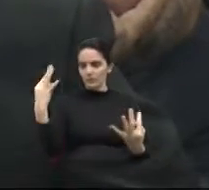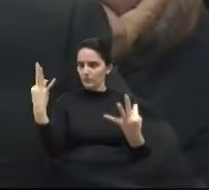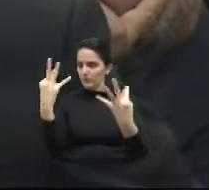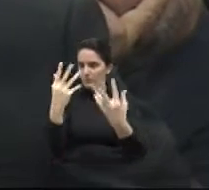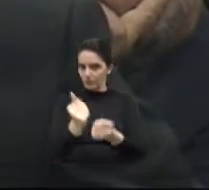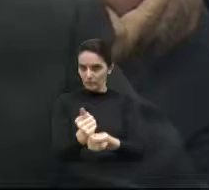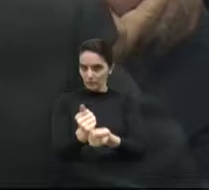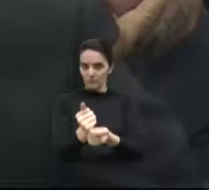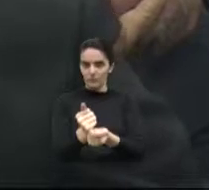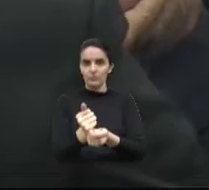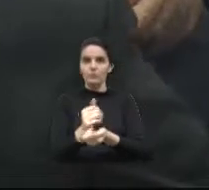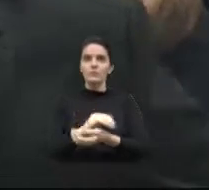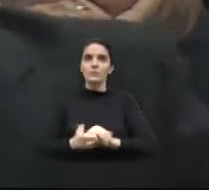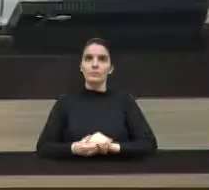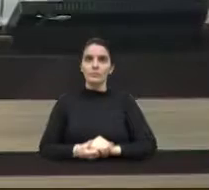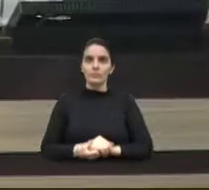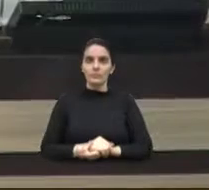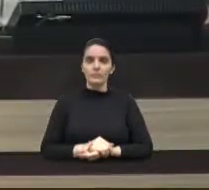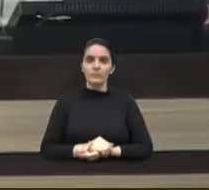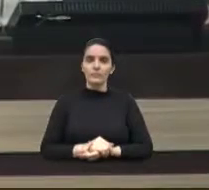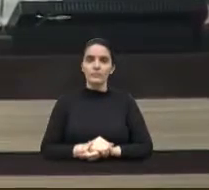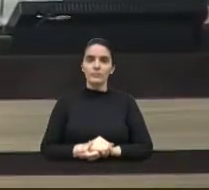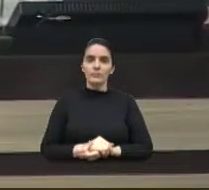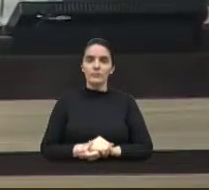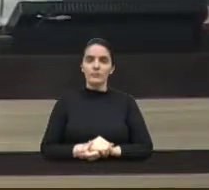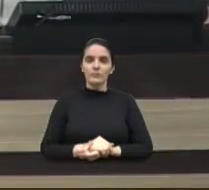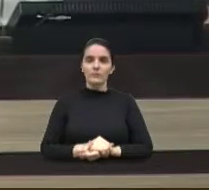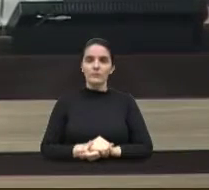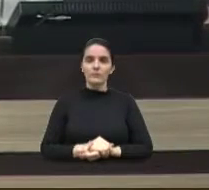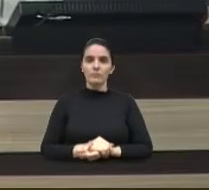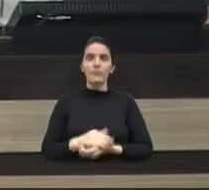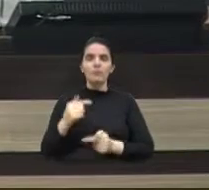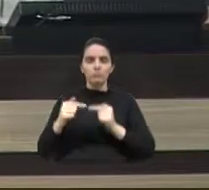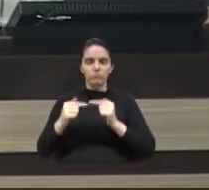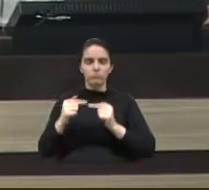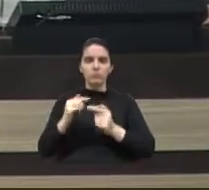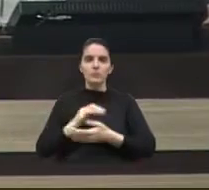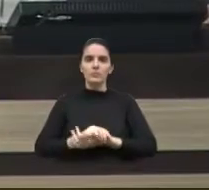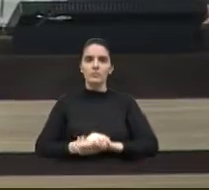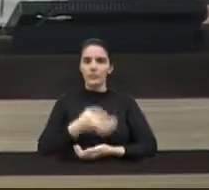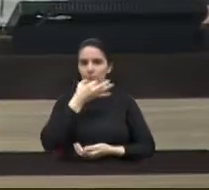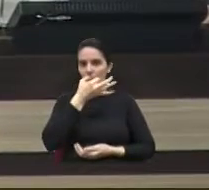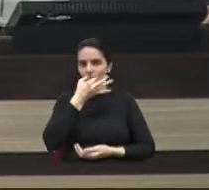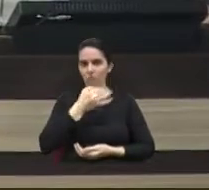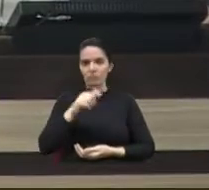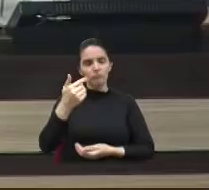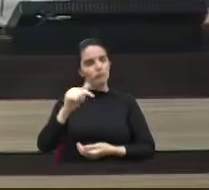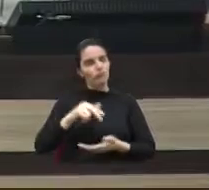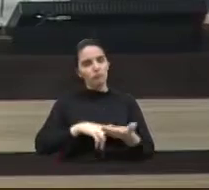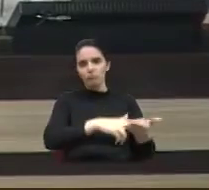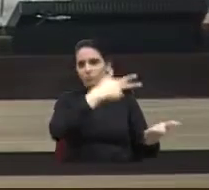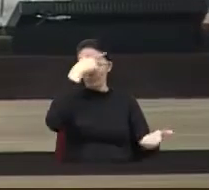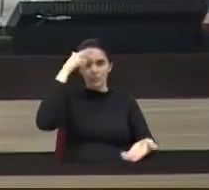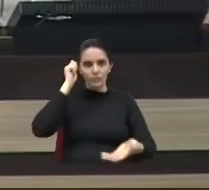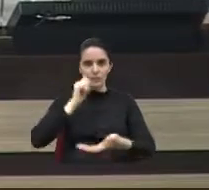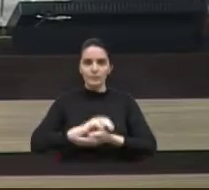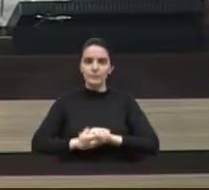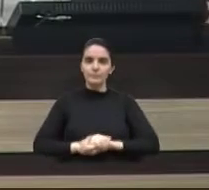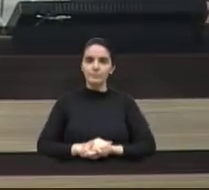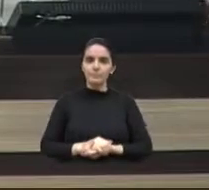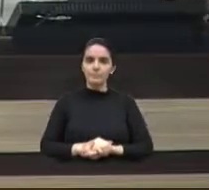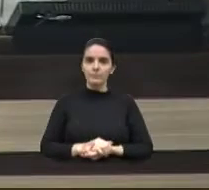que me ouviram com atenção. Continue em discussão. Não havendo, ao Executivo.